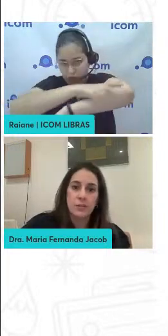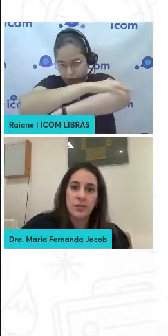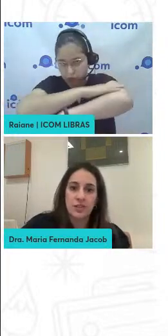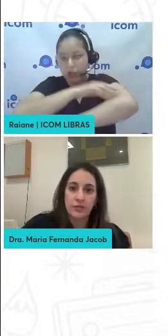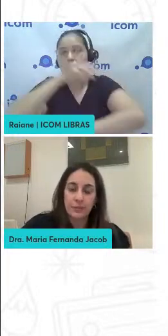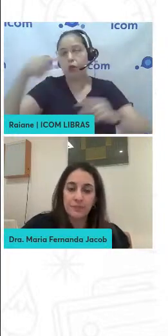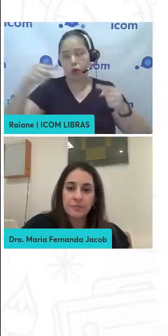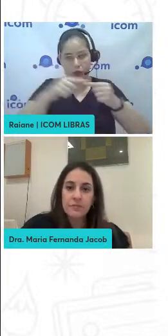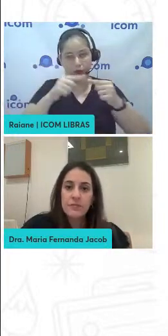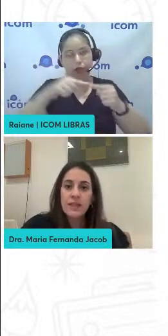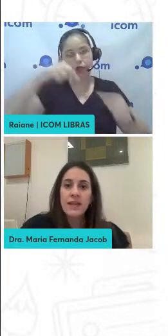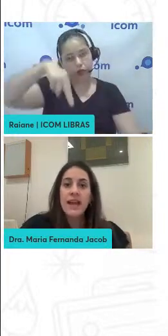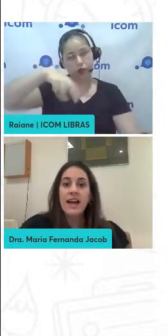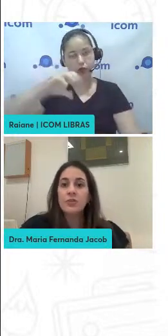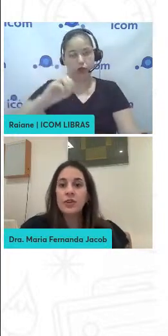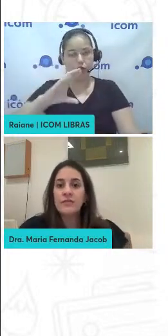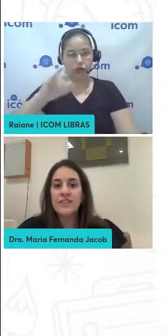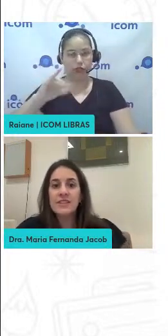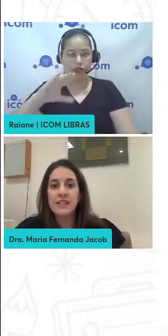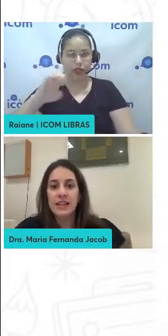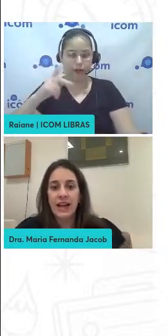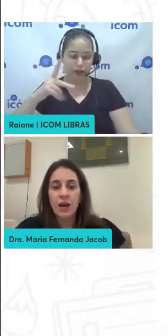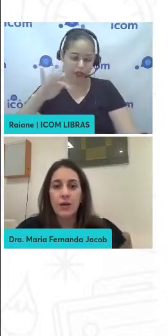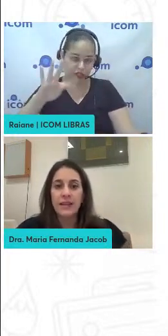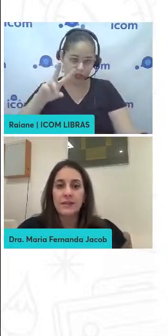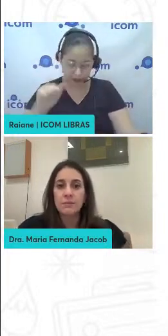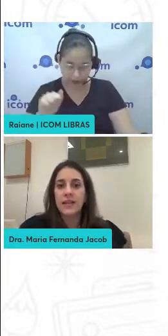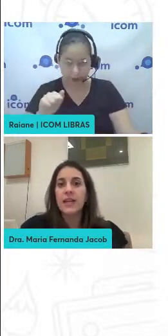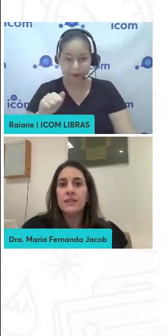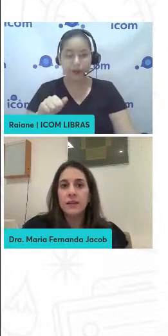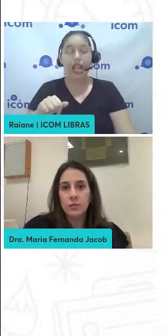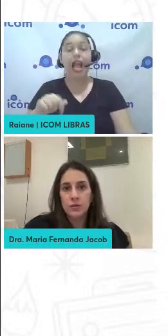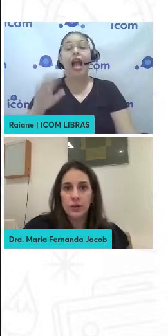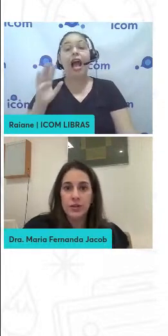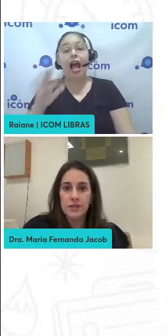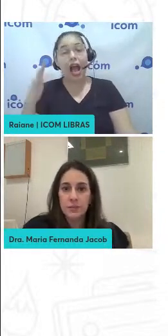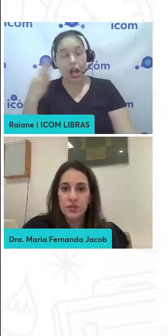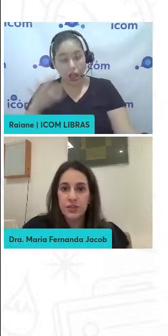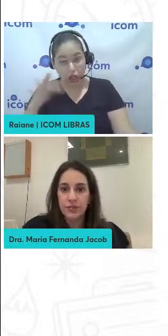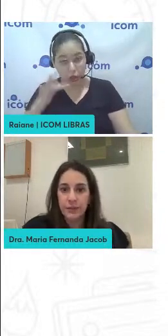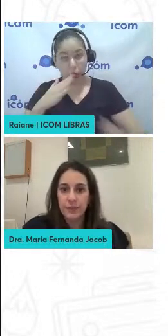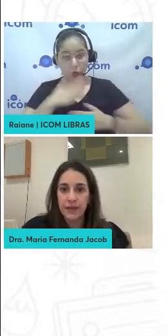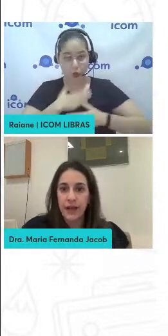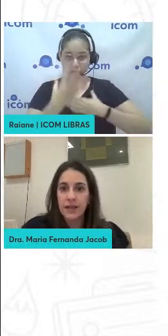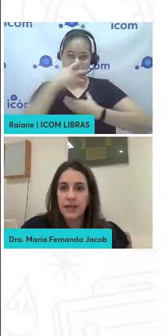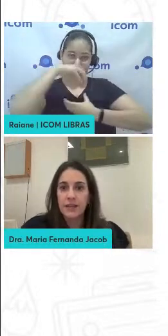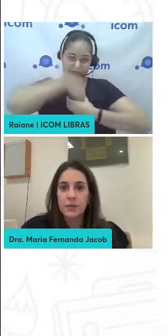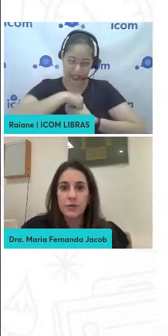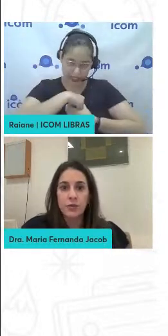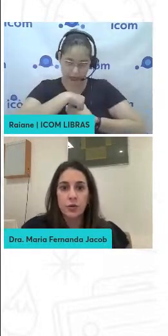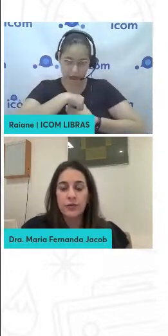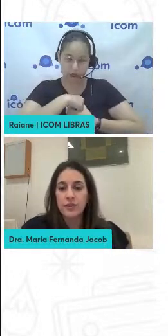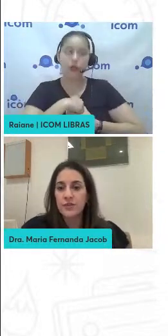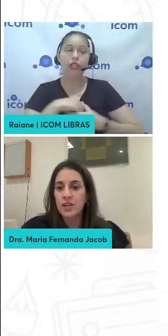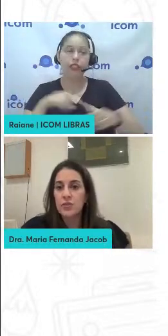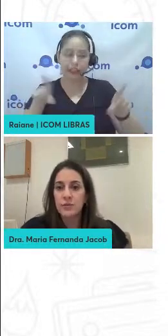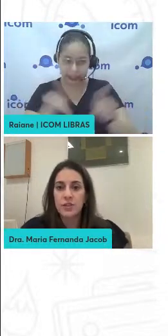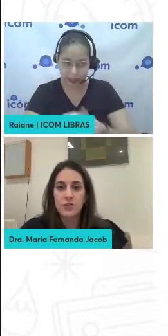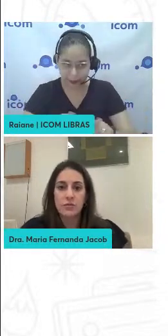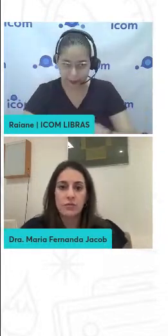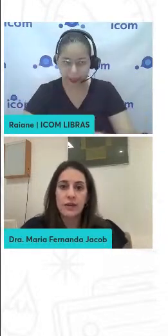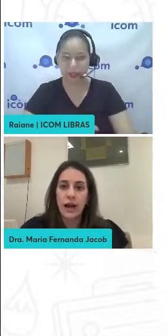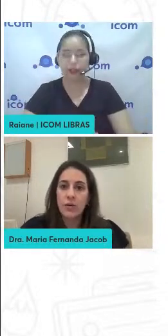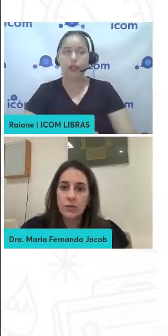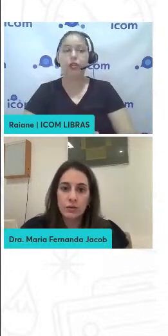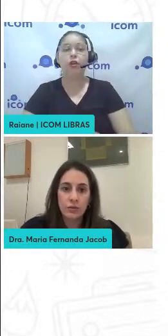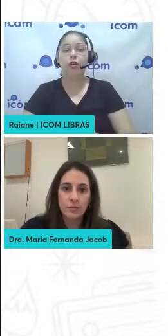dor nociceptiva. A dor visceral, ela também entra como dor nociceptiva, tá? Então, se eu tô de frente a um